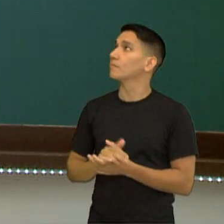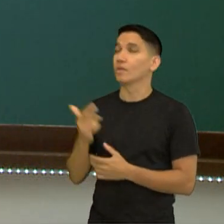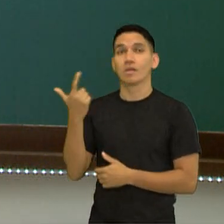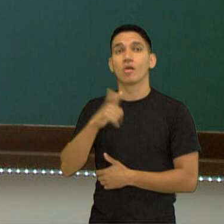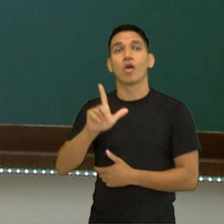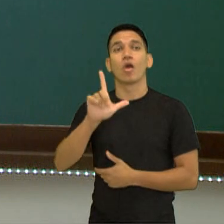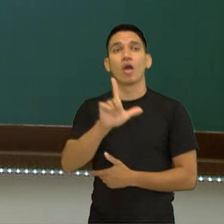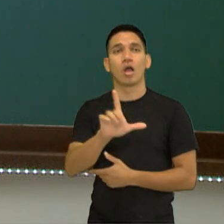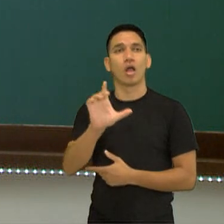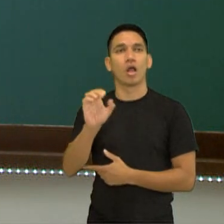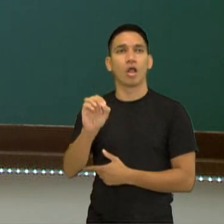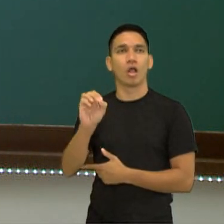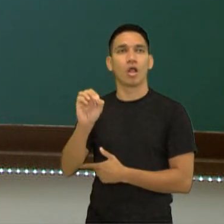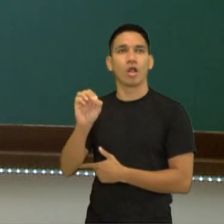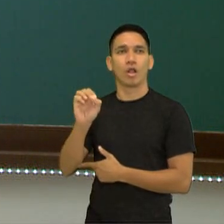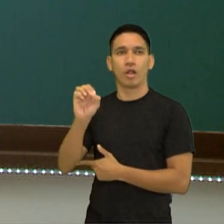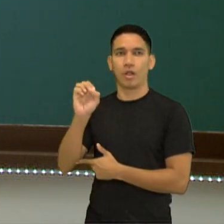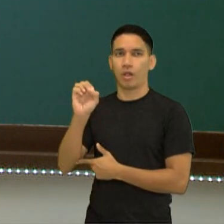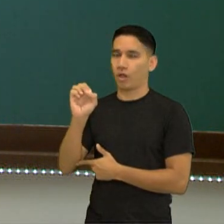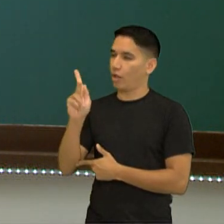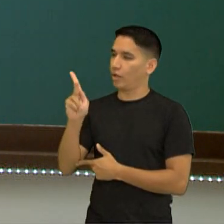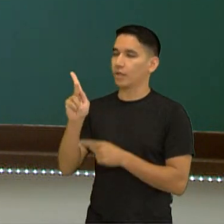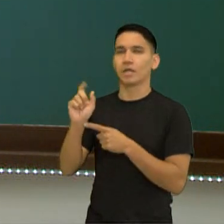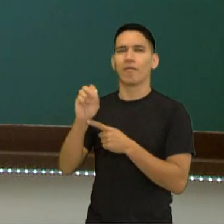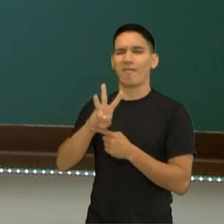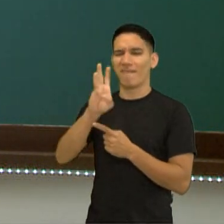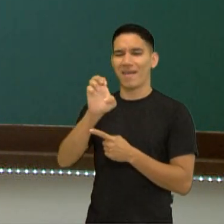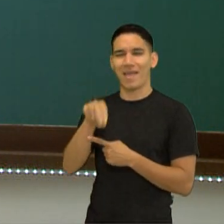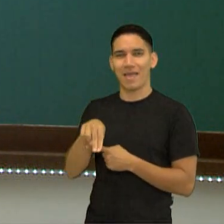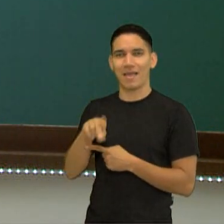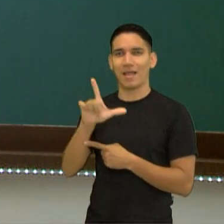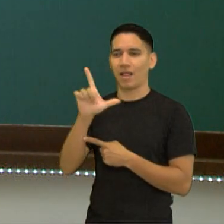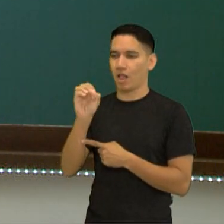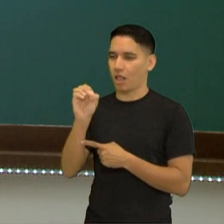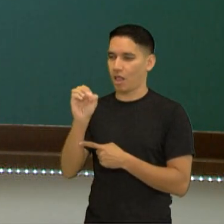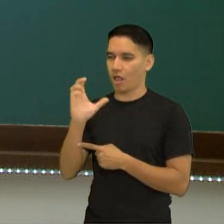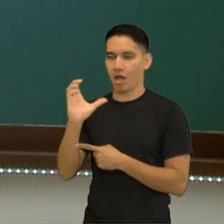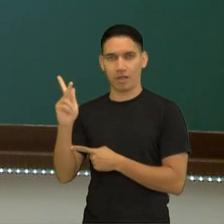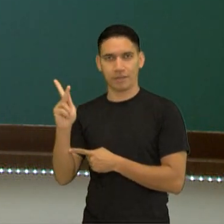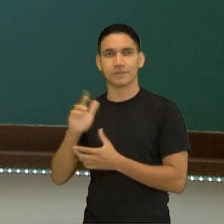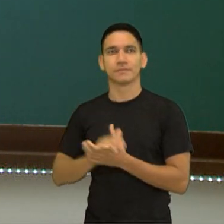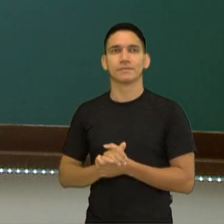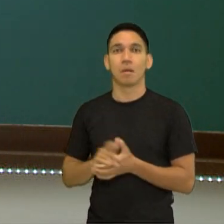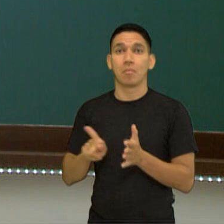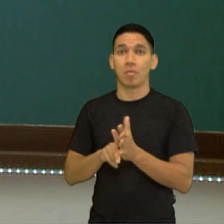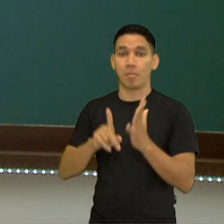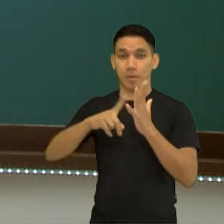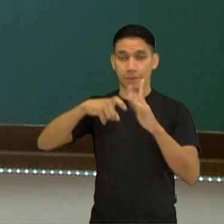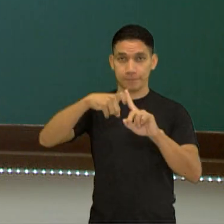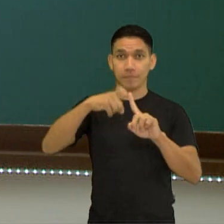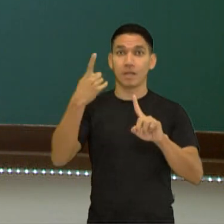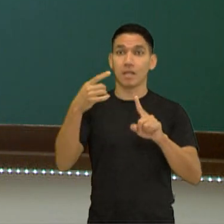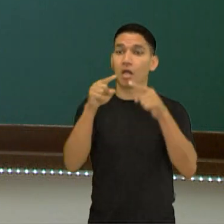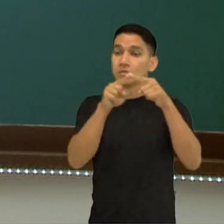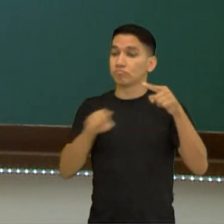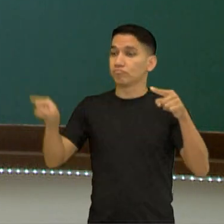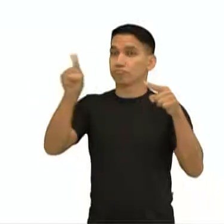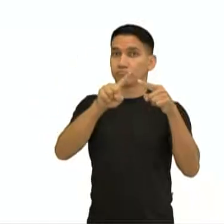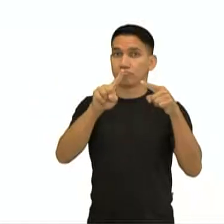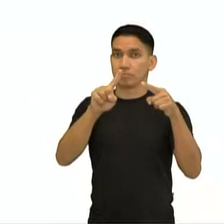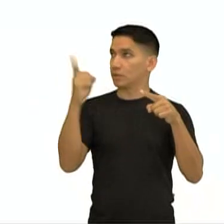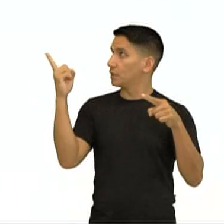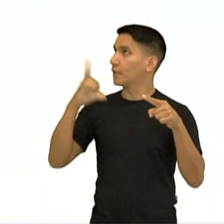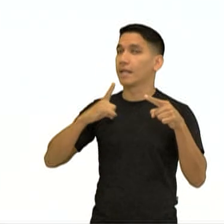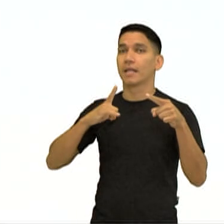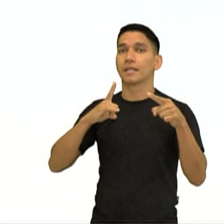Wenlock, que é o mascote das Olimpíadas de Londres, tá? Então aqui, ó, circulado ali, eu